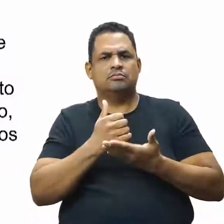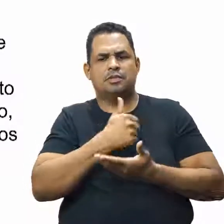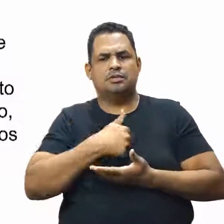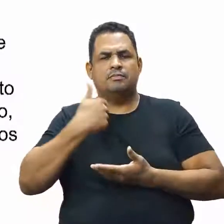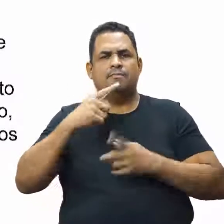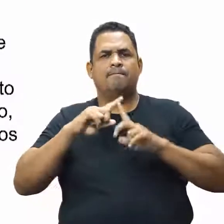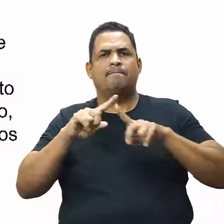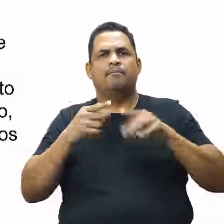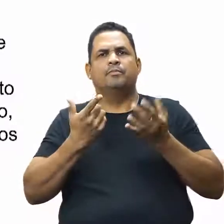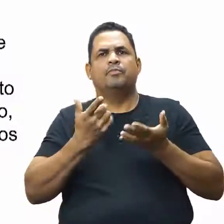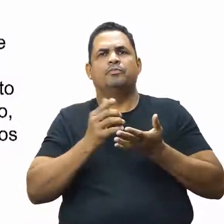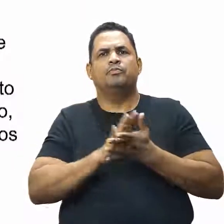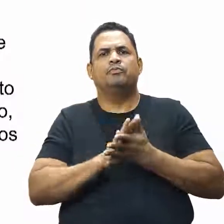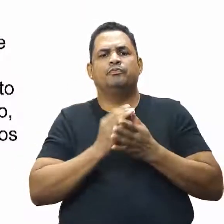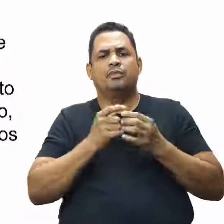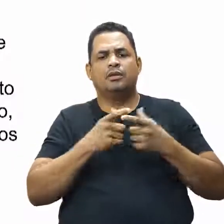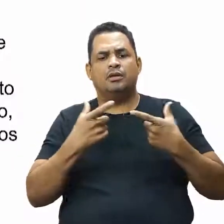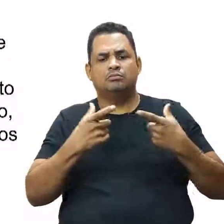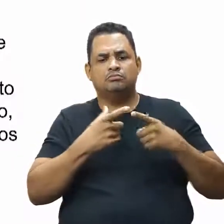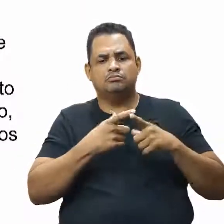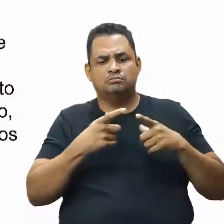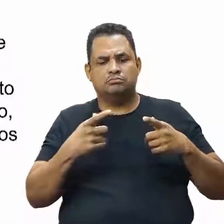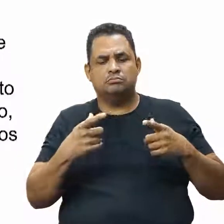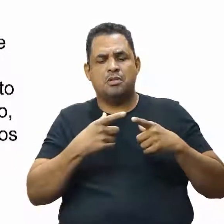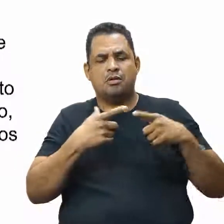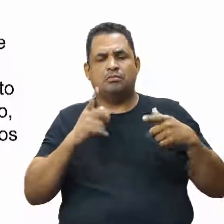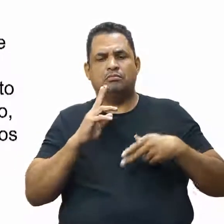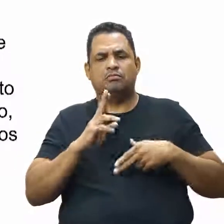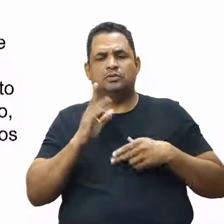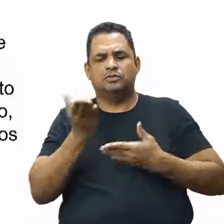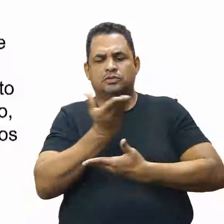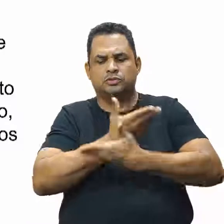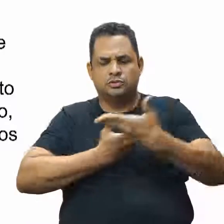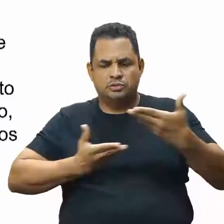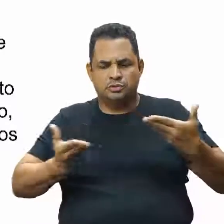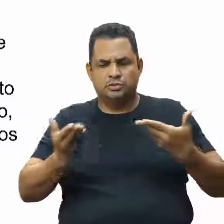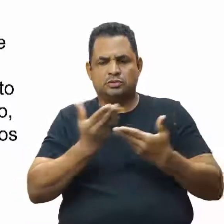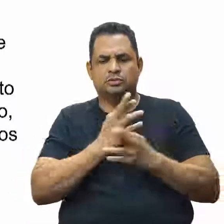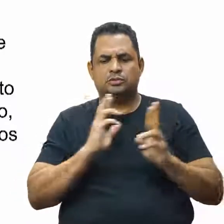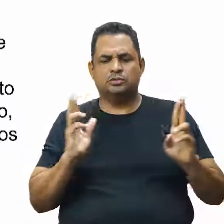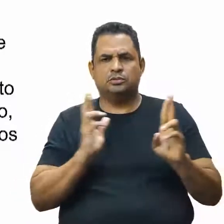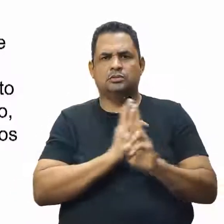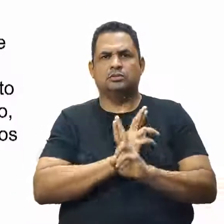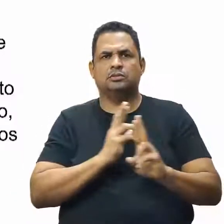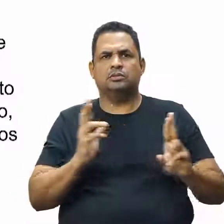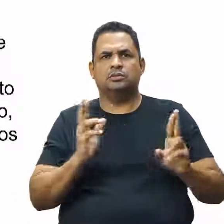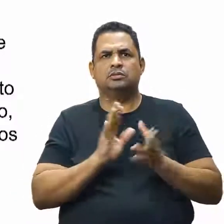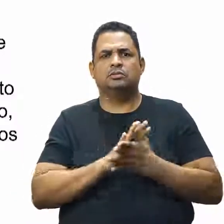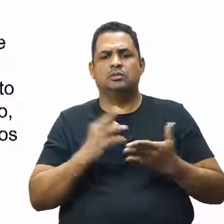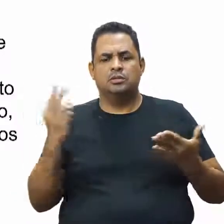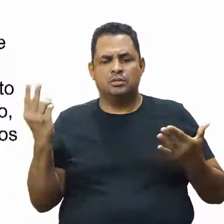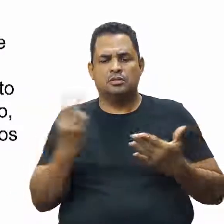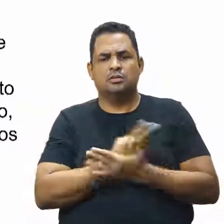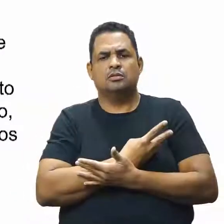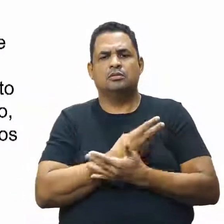sim fazer com que aumente, né, o processo de interação entre os